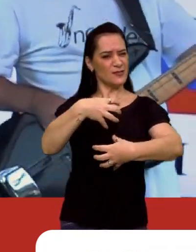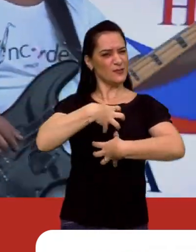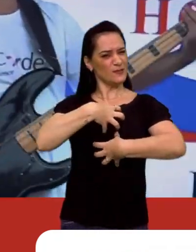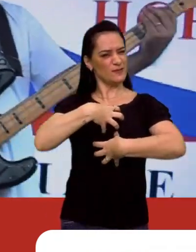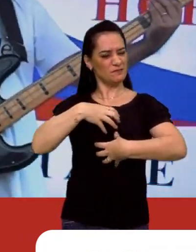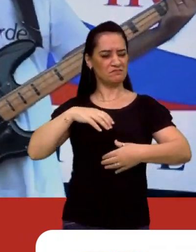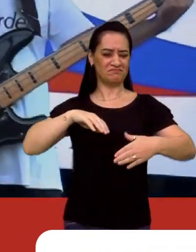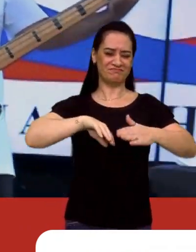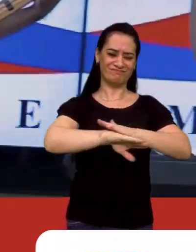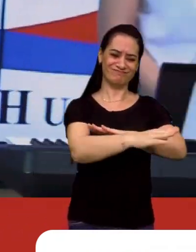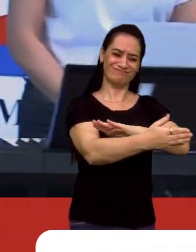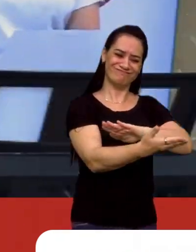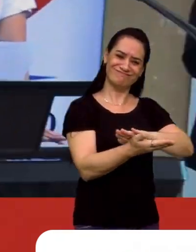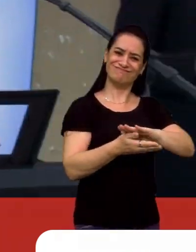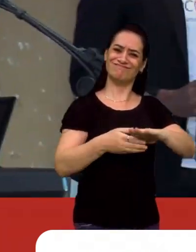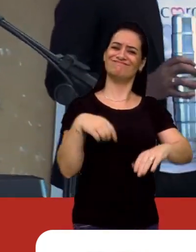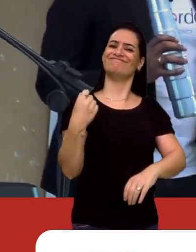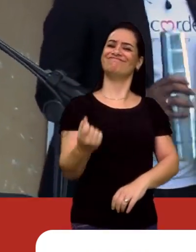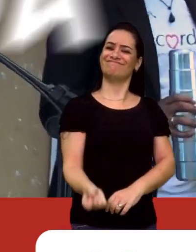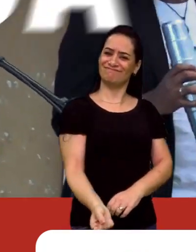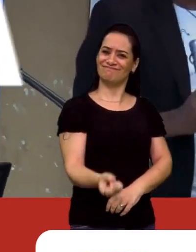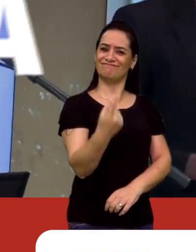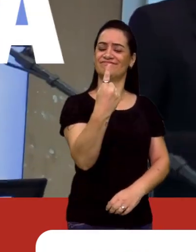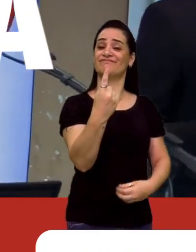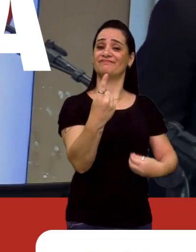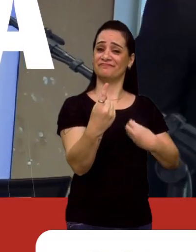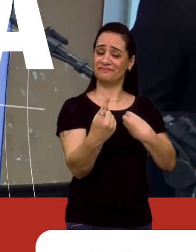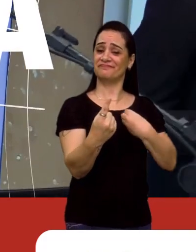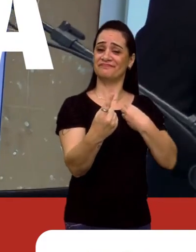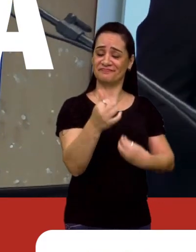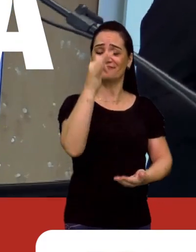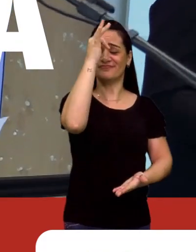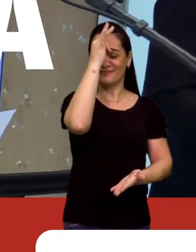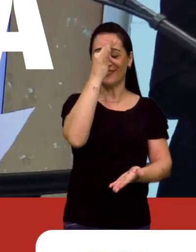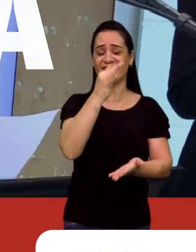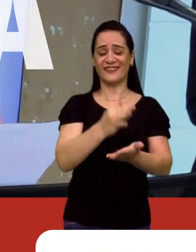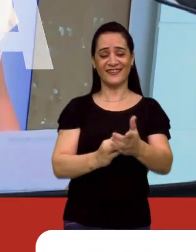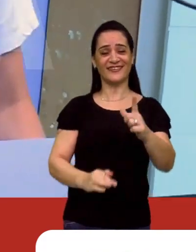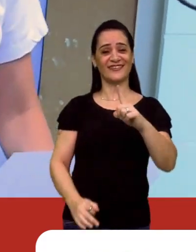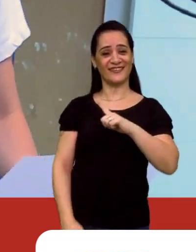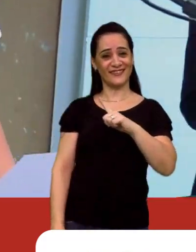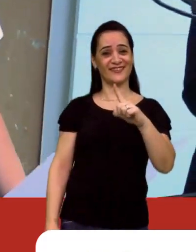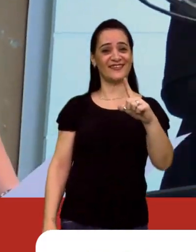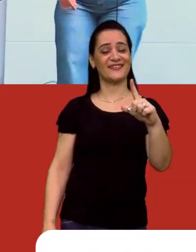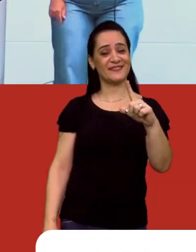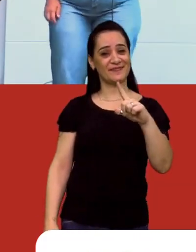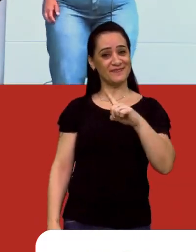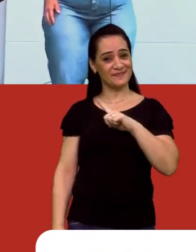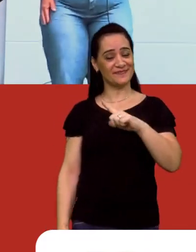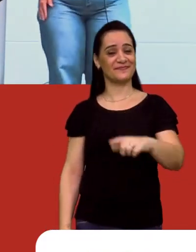essa marca possui a estranha mania de ter fé na vida.